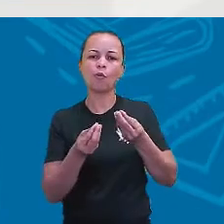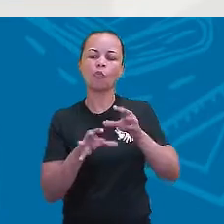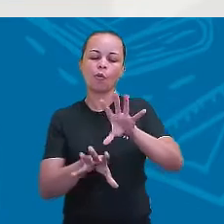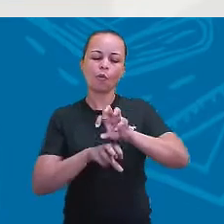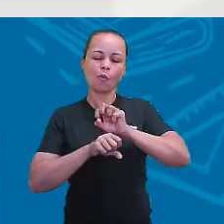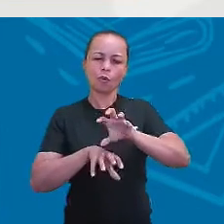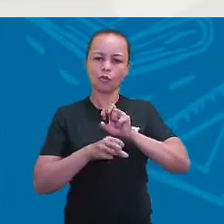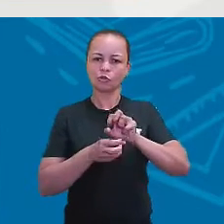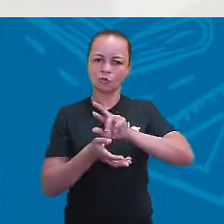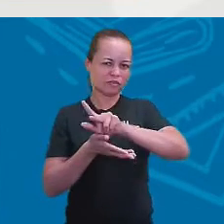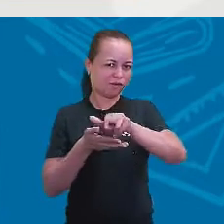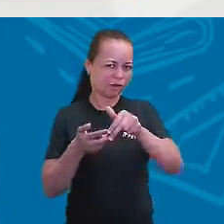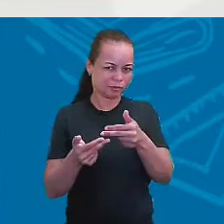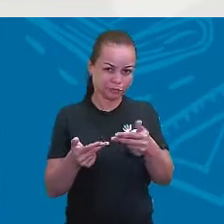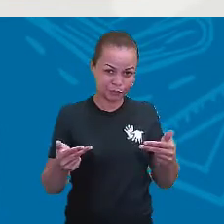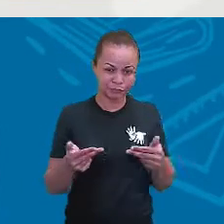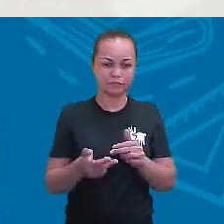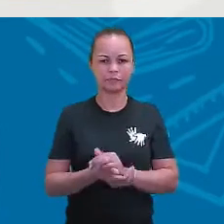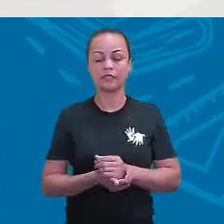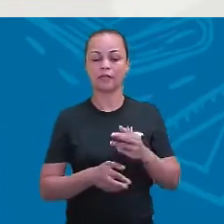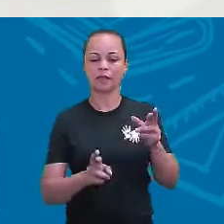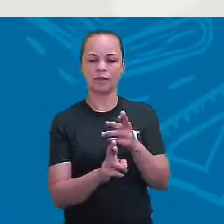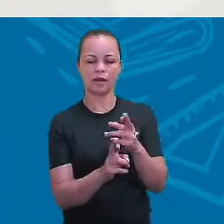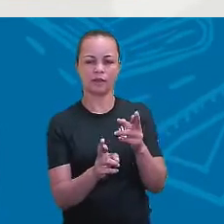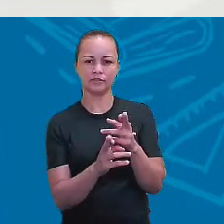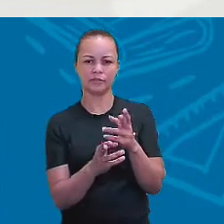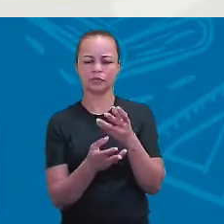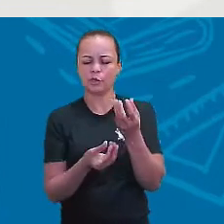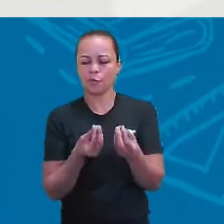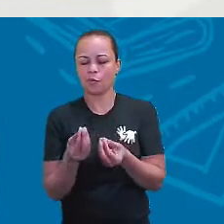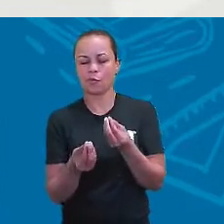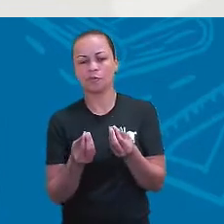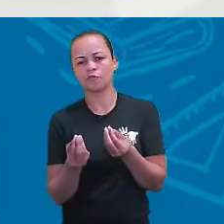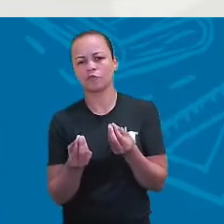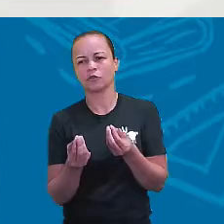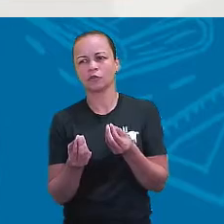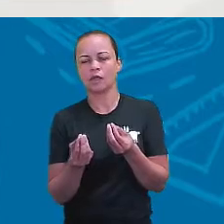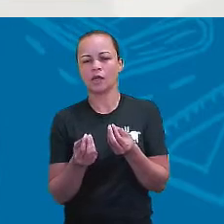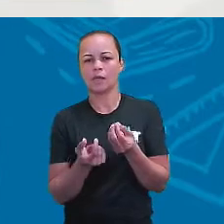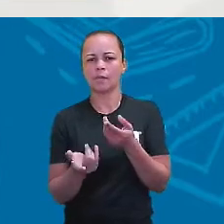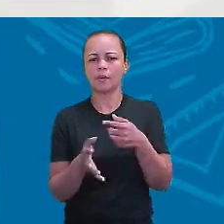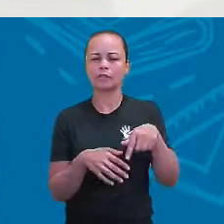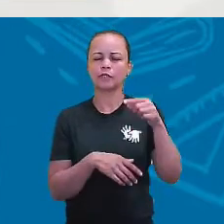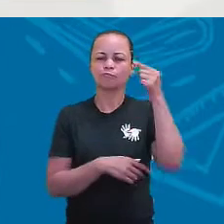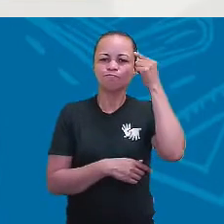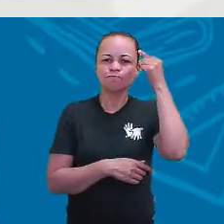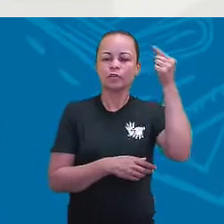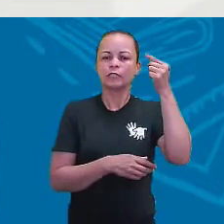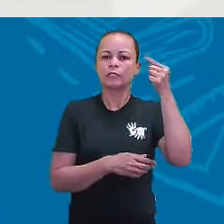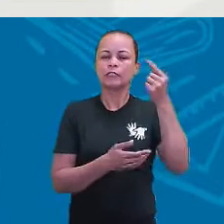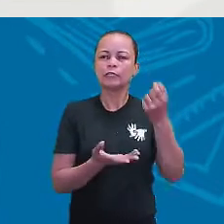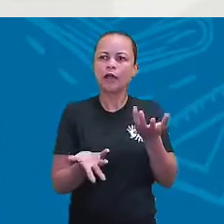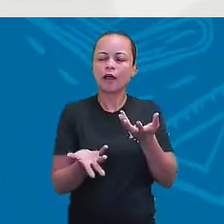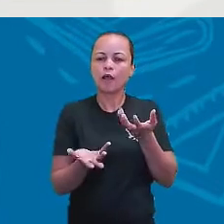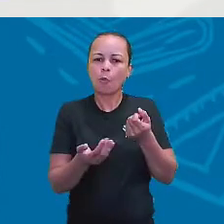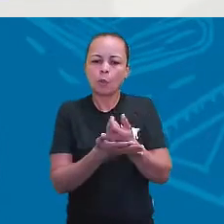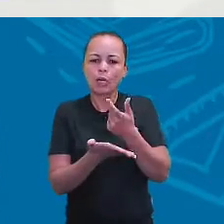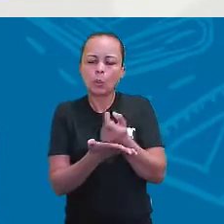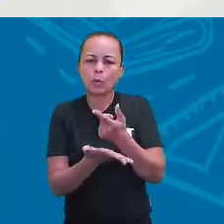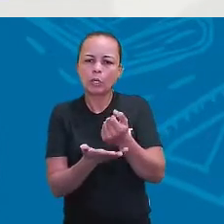consumir, a tua forma de ter relação, de como você flerta com essa ideia fetichizante de estar o tempo todo